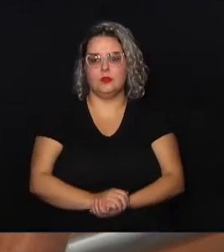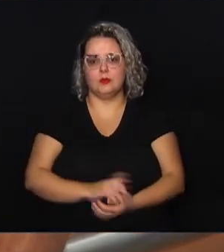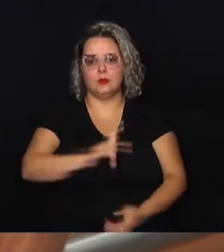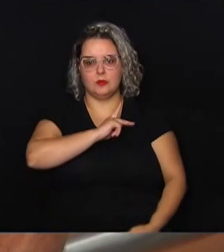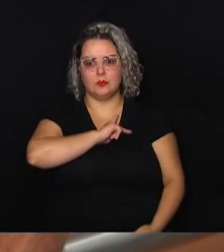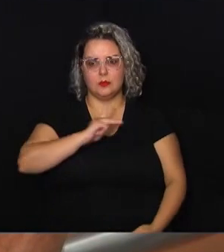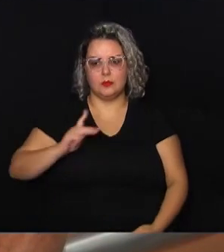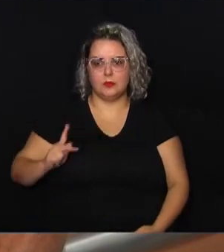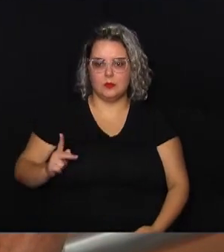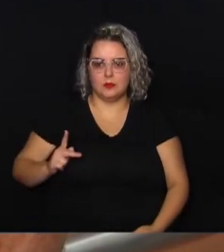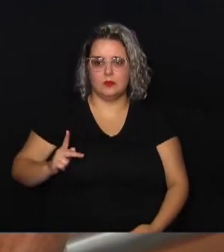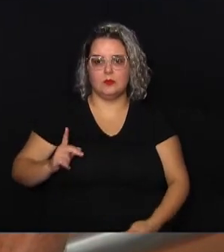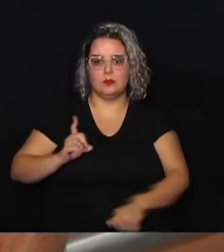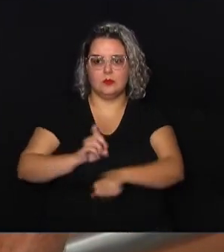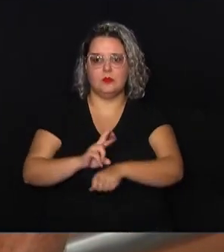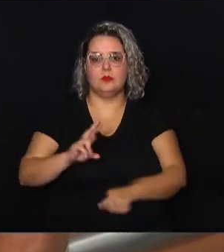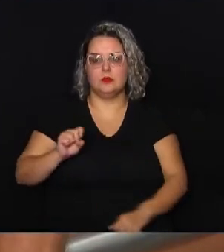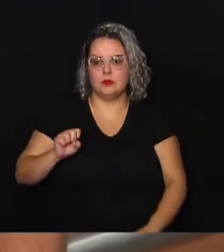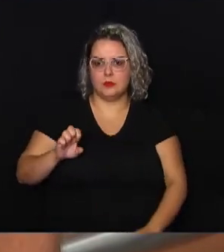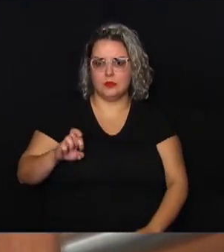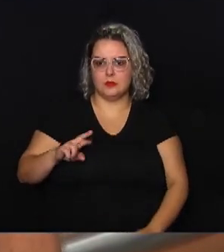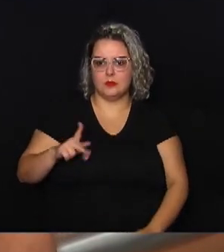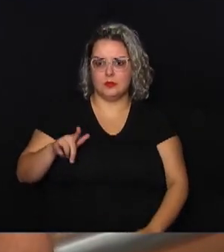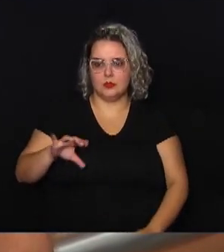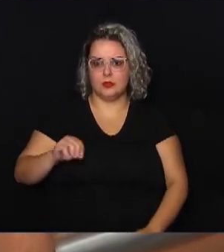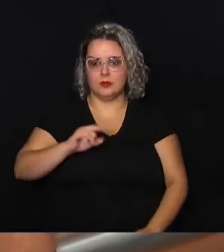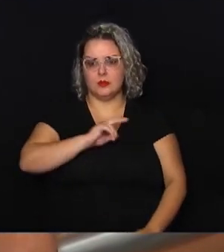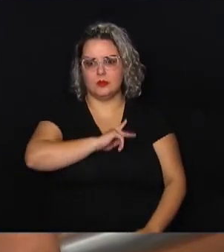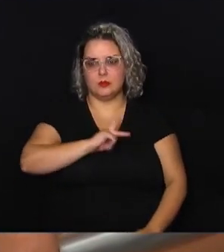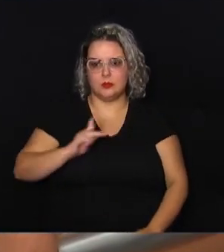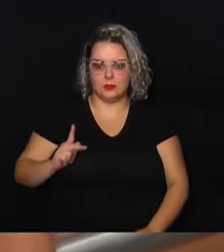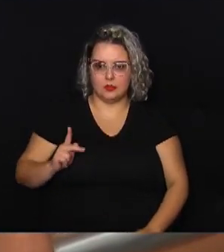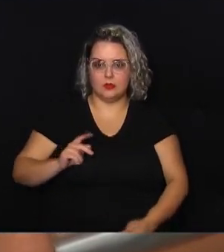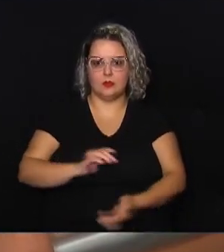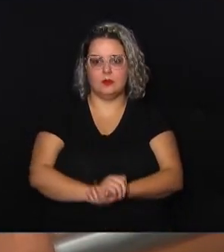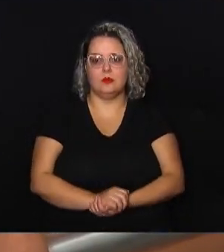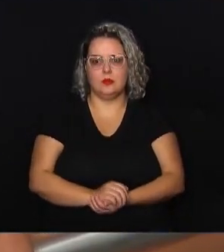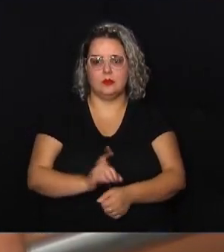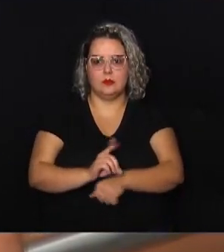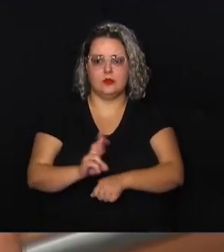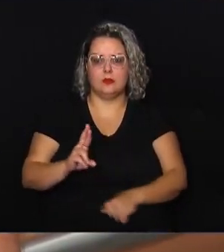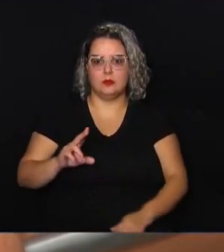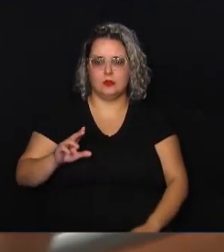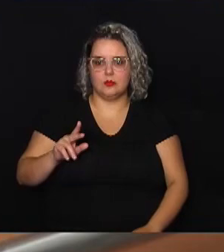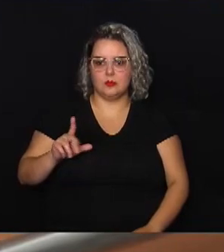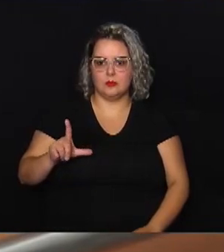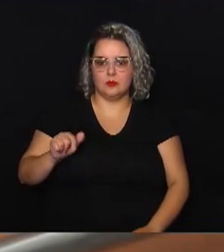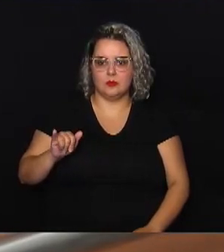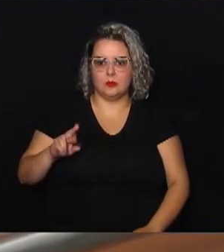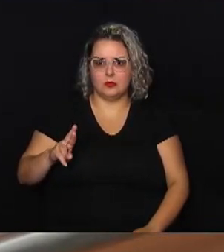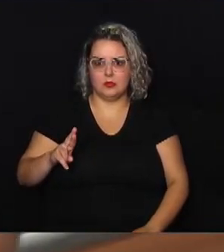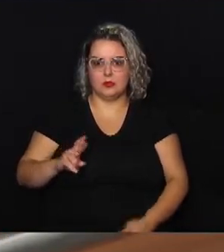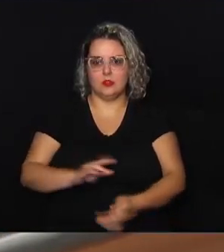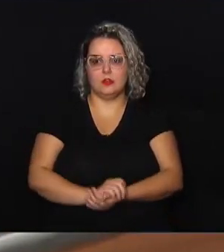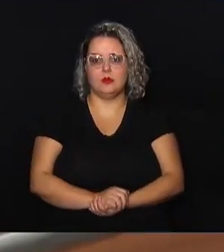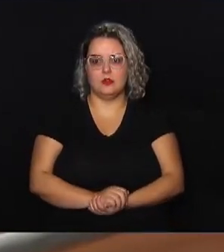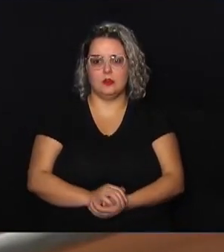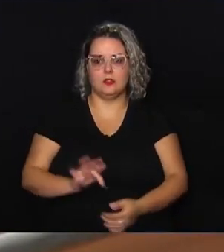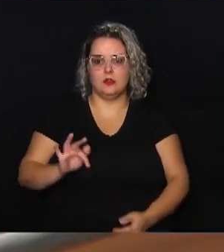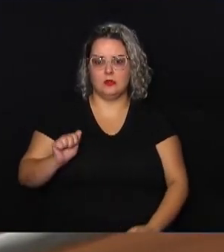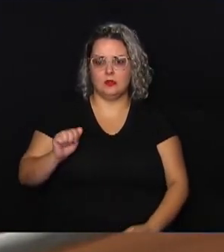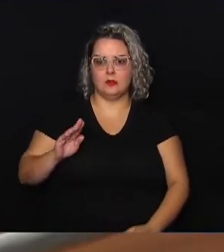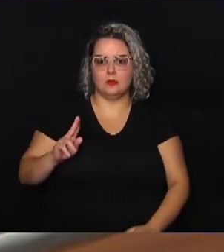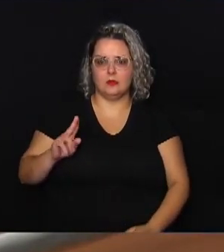presidente, doutor Sérgio Bisoni, presidente, doutor Lair Zambon, ao Fabinho e a